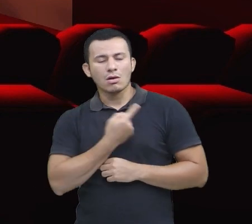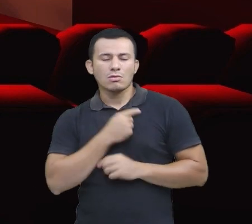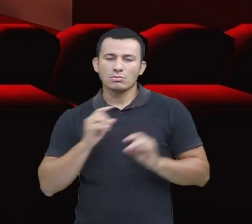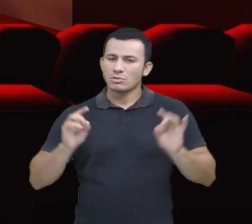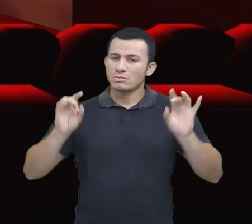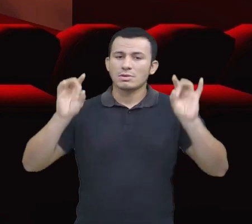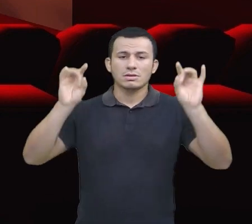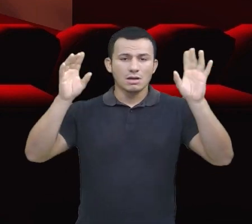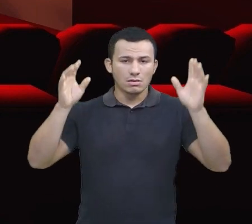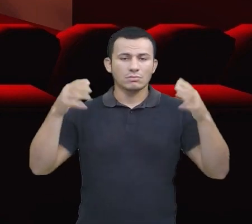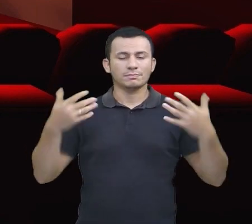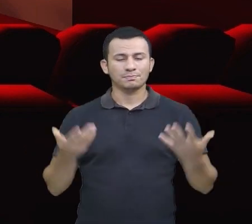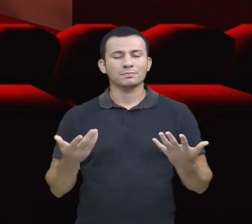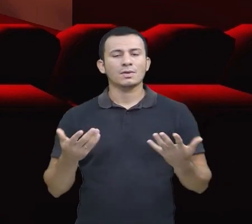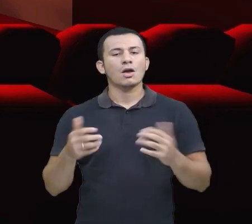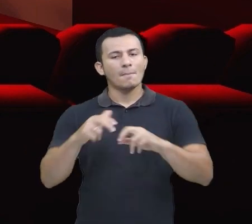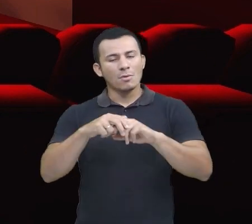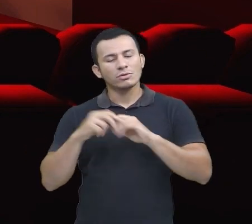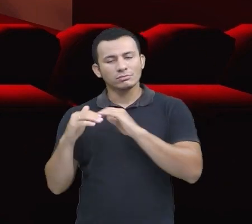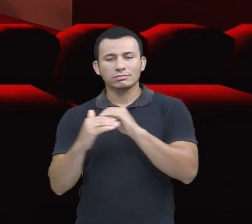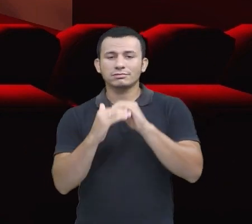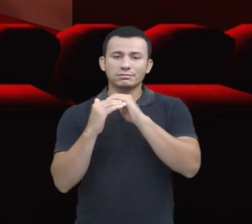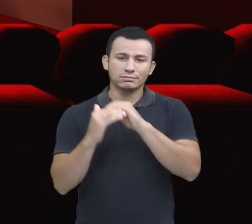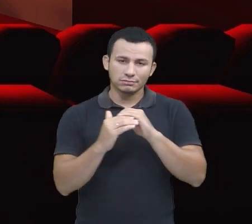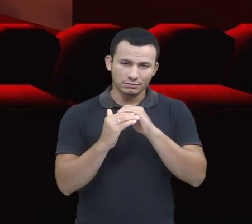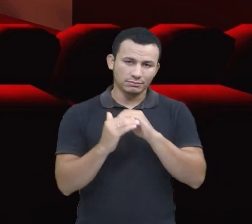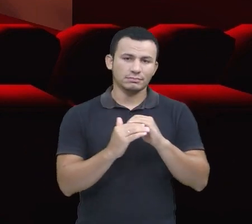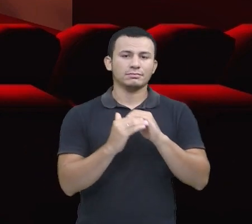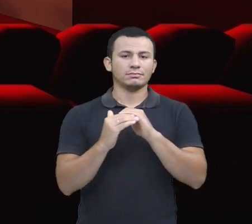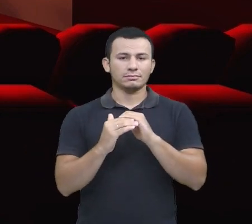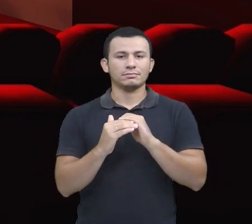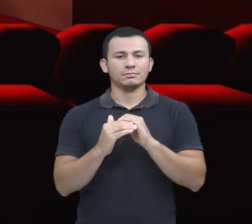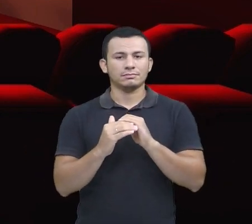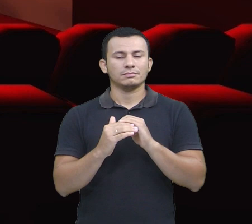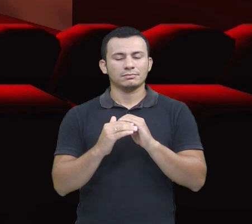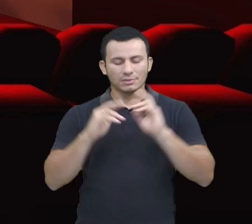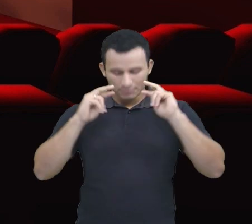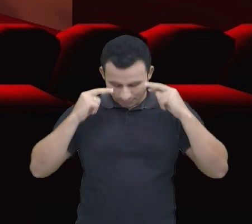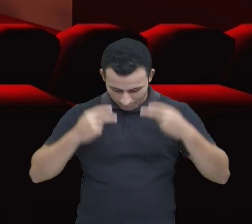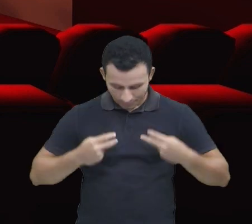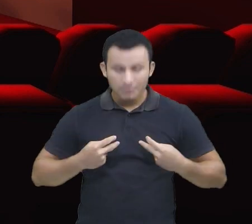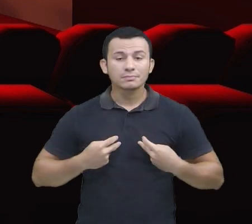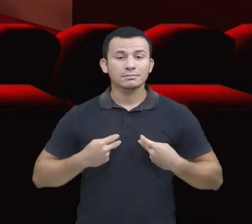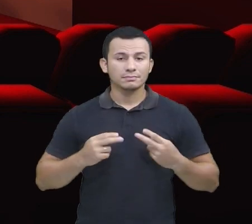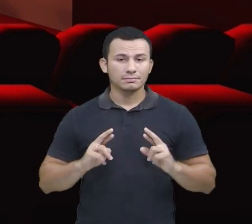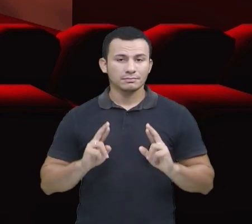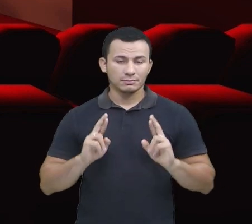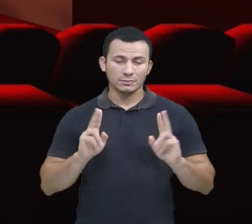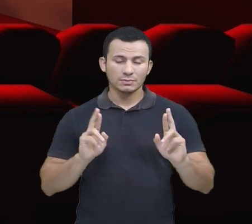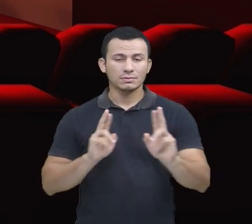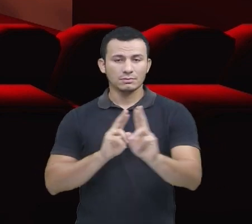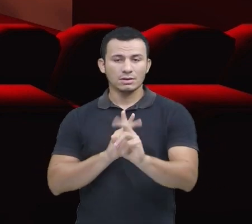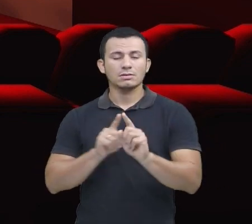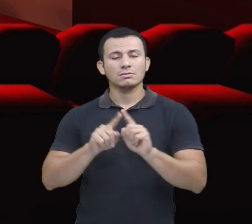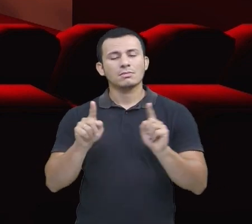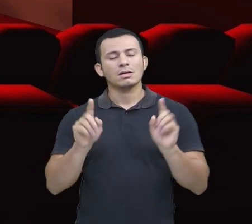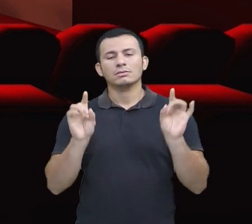diferentes e é isso que faz nós todos sermos seres humanos diferentes,